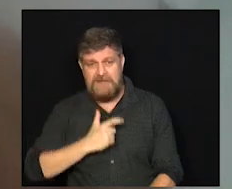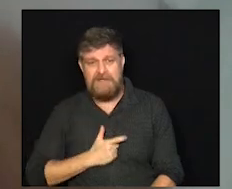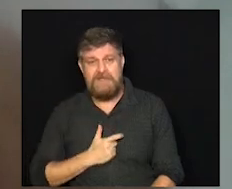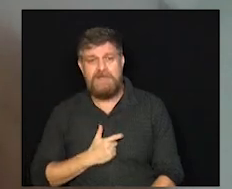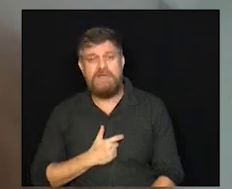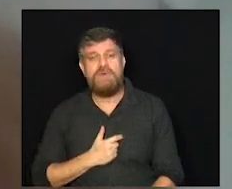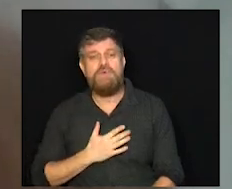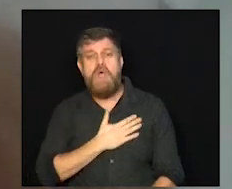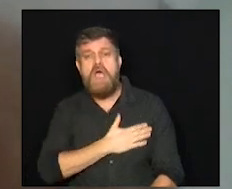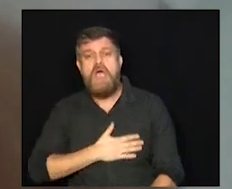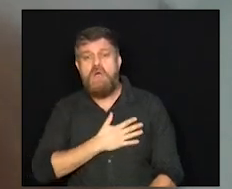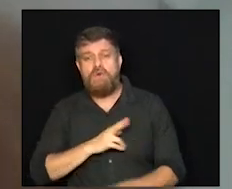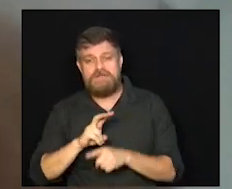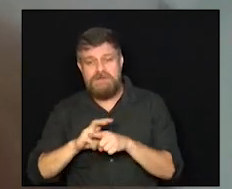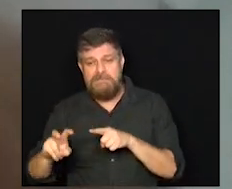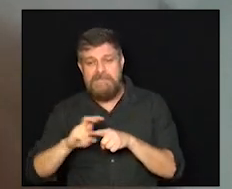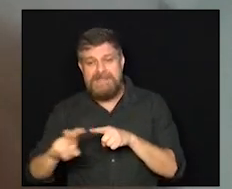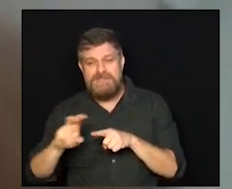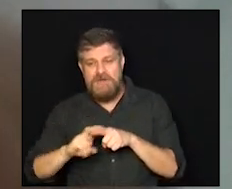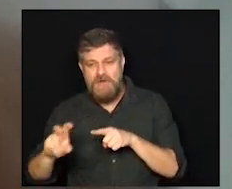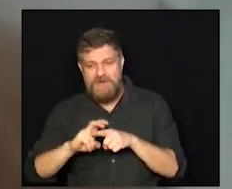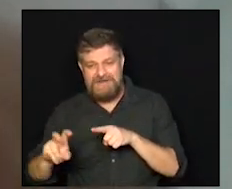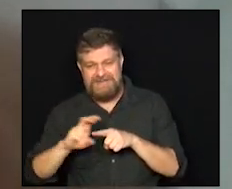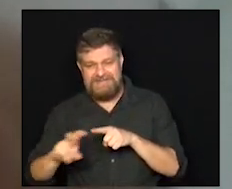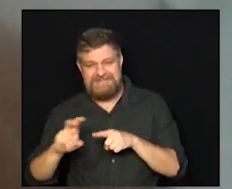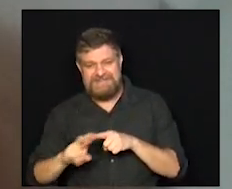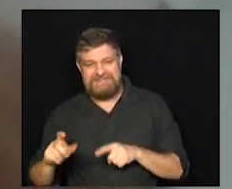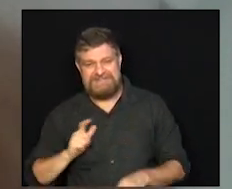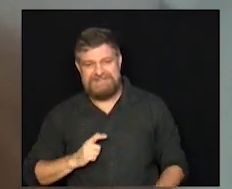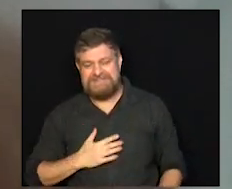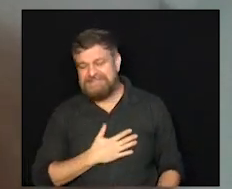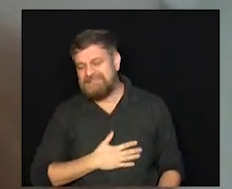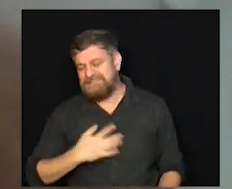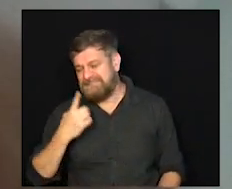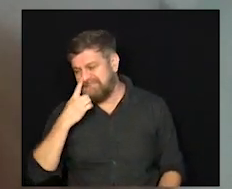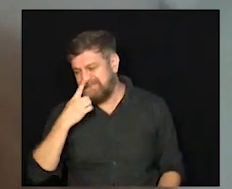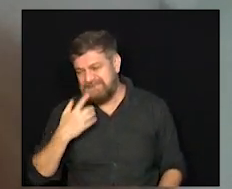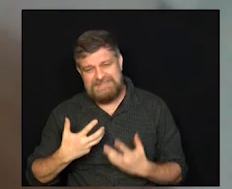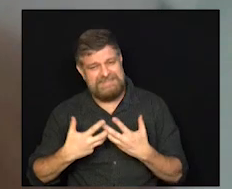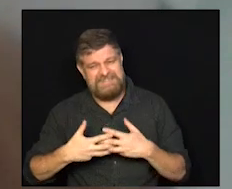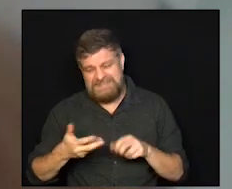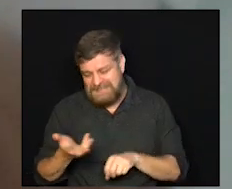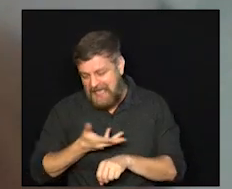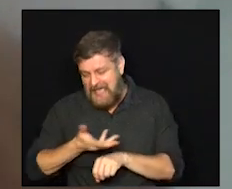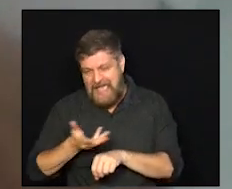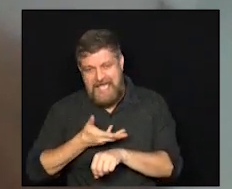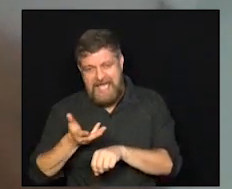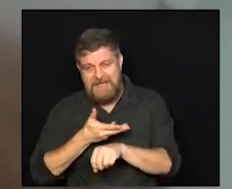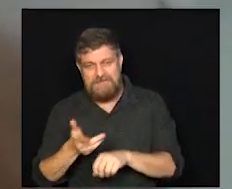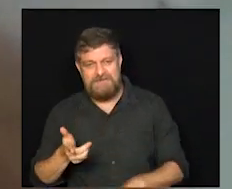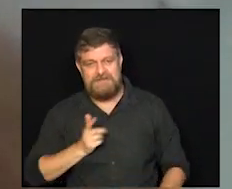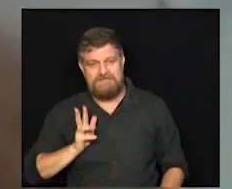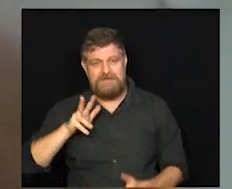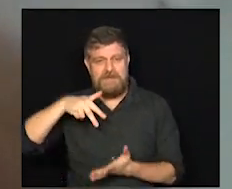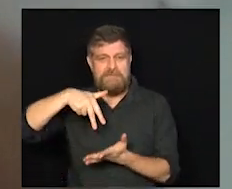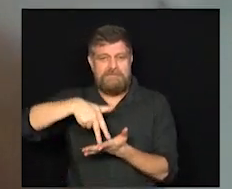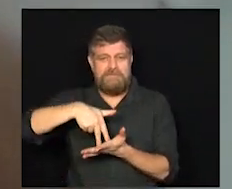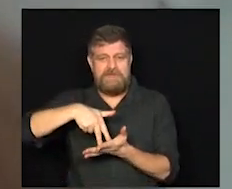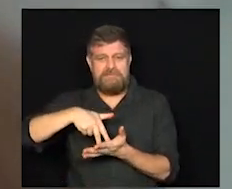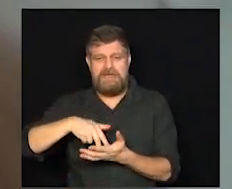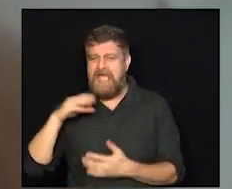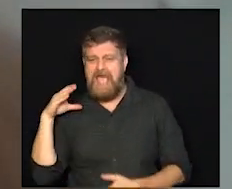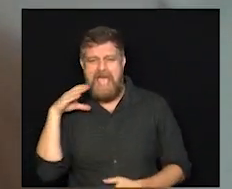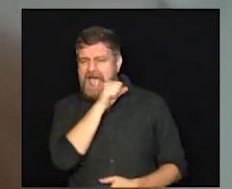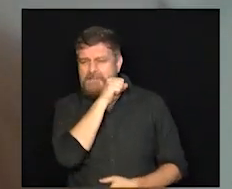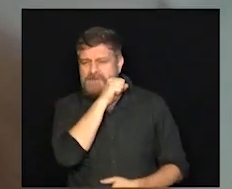metrô. Tá, né? Aqueles meios de transporte, porque eles são eficientes, são rápidos. Mesmo que você tenha que ficar de pé, você sabe que você vai chegar